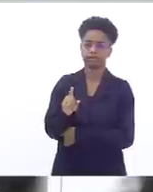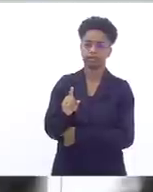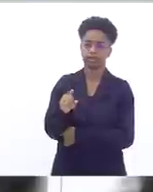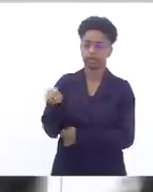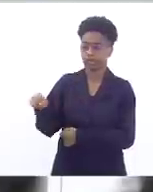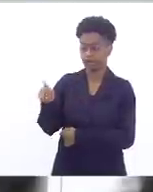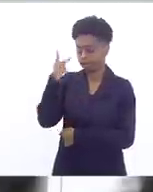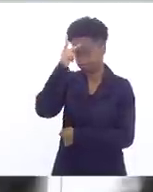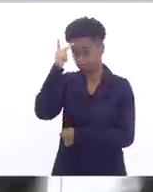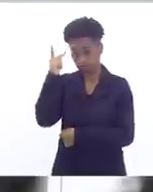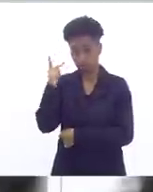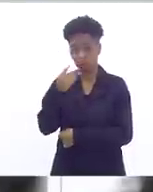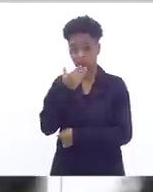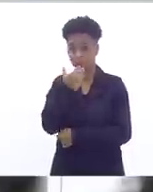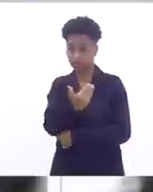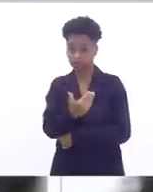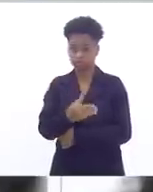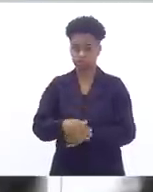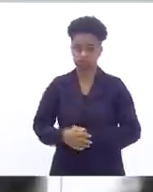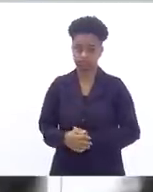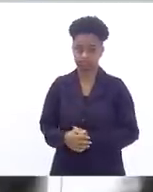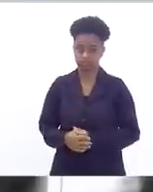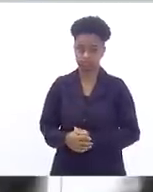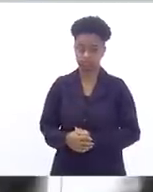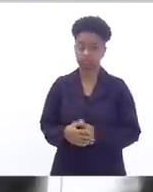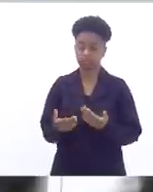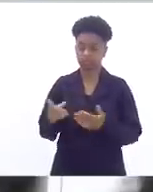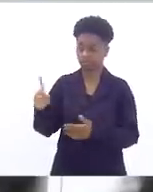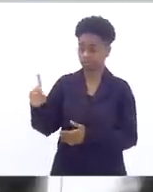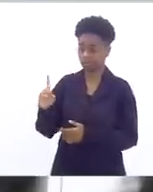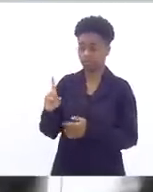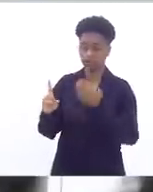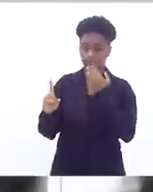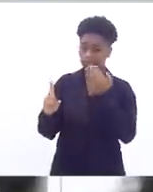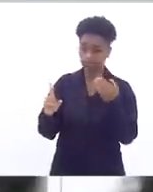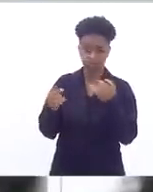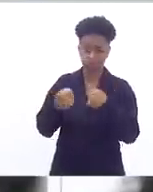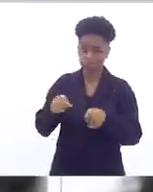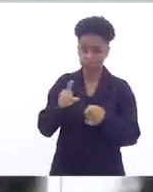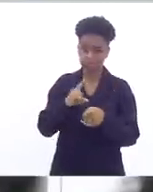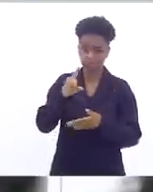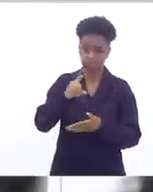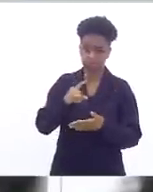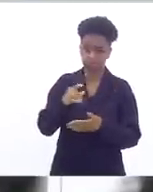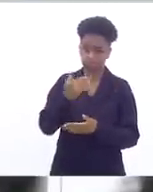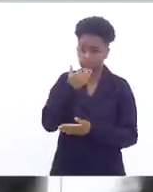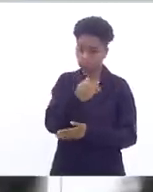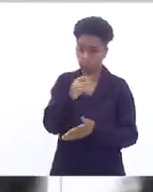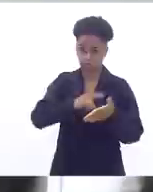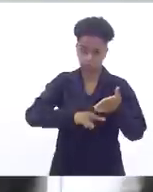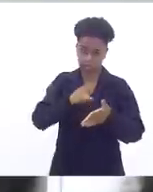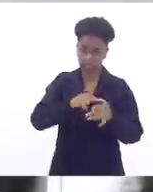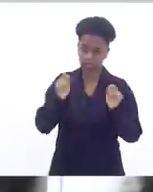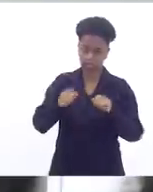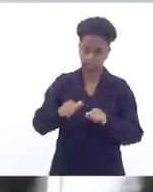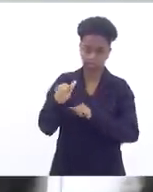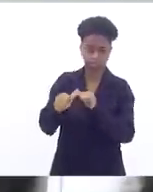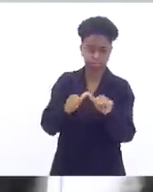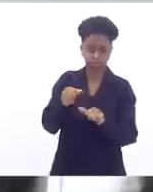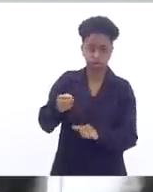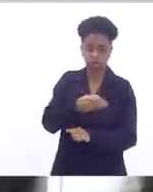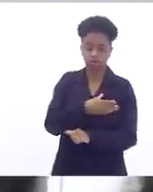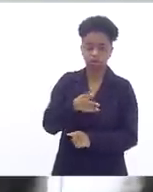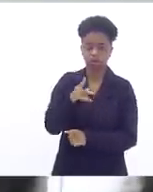pensionista o aposentado solicitar no caso do pensionista solicitar o documento para fazer a atualização da pensão